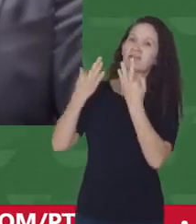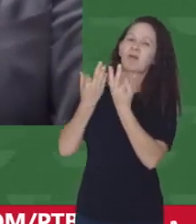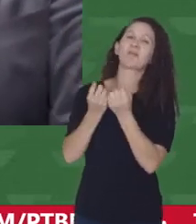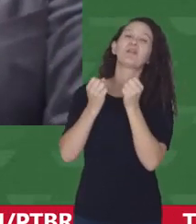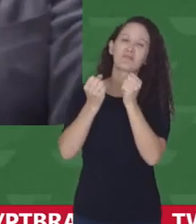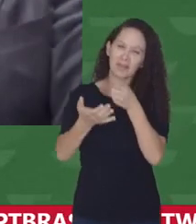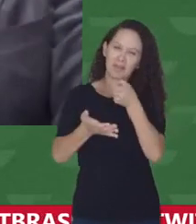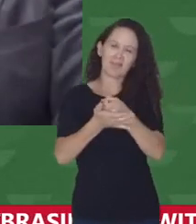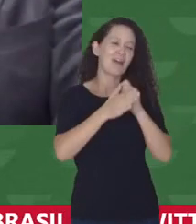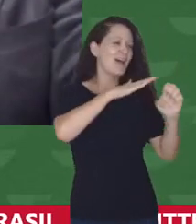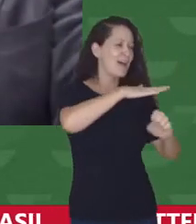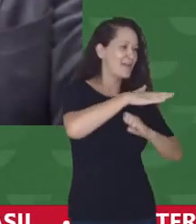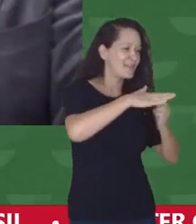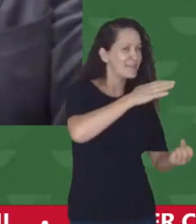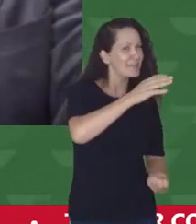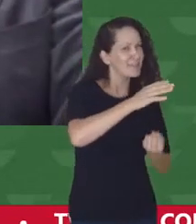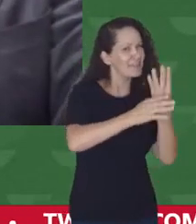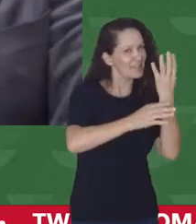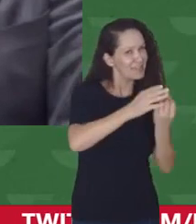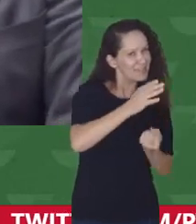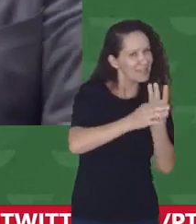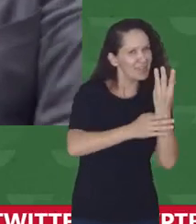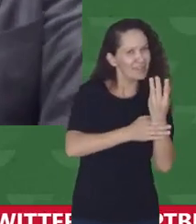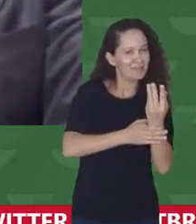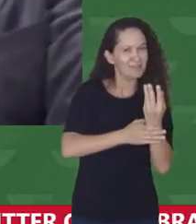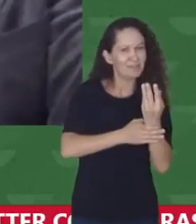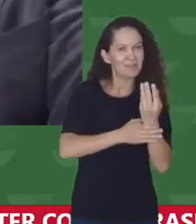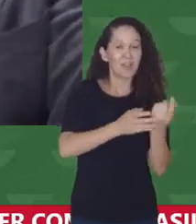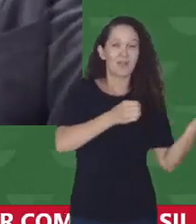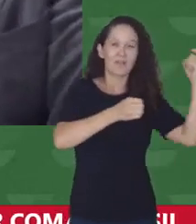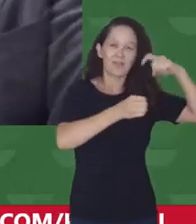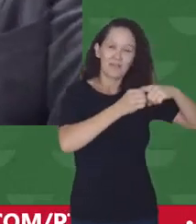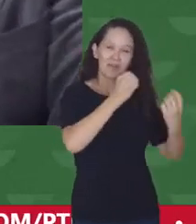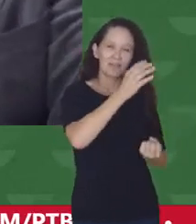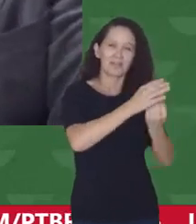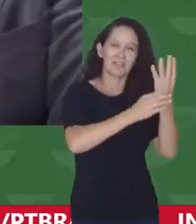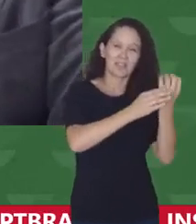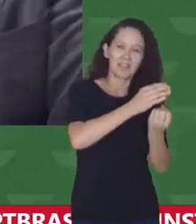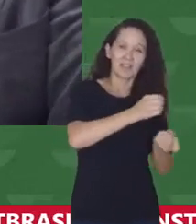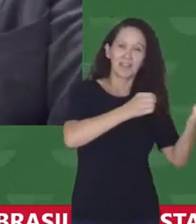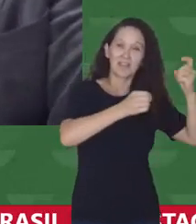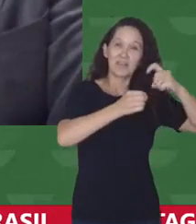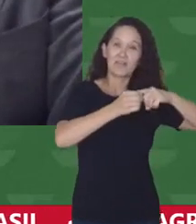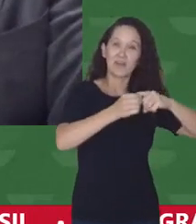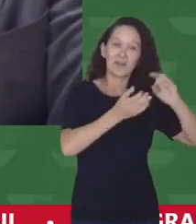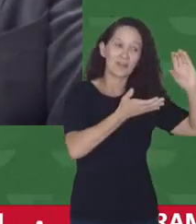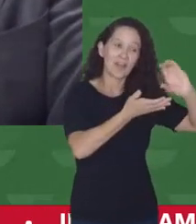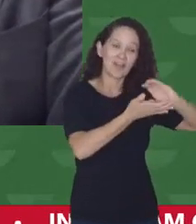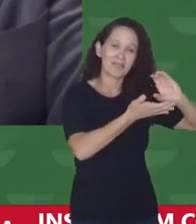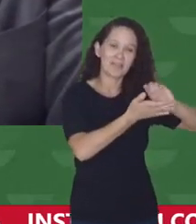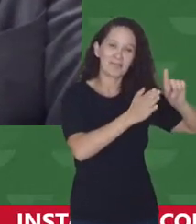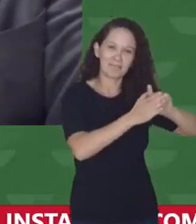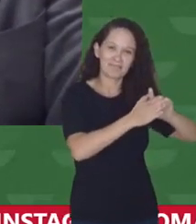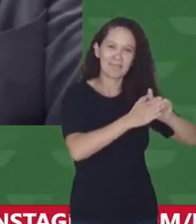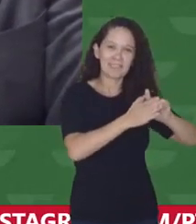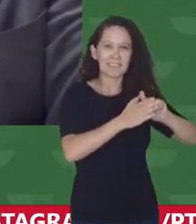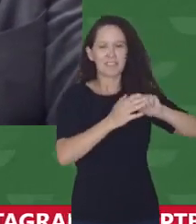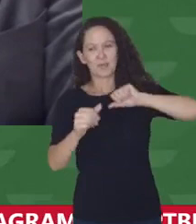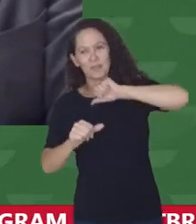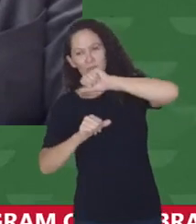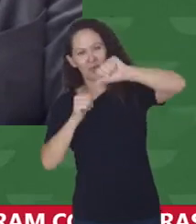ter demanda, elas vão ter perspectiva de crescimento, elas voltam a produzir e voltam a investir. E aí você cria um